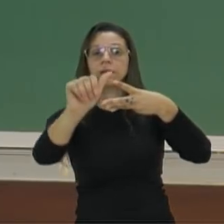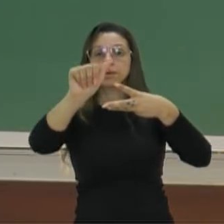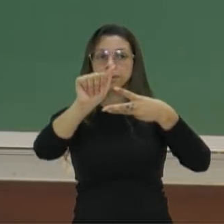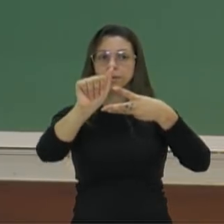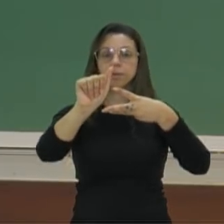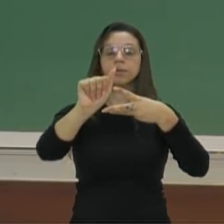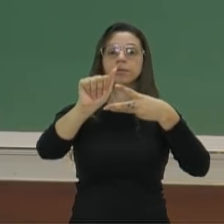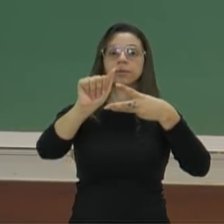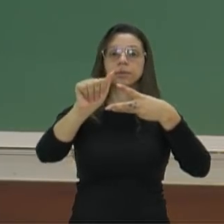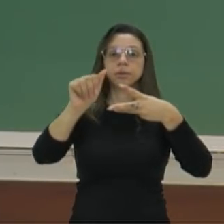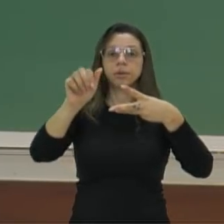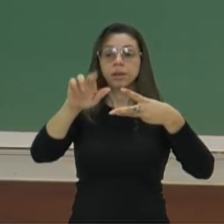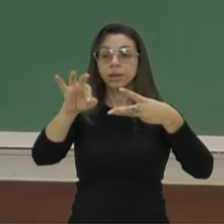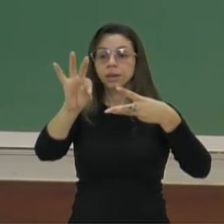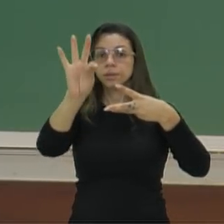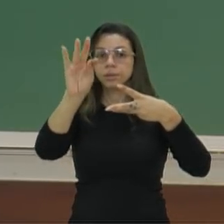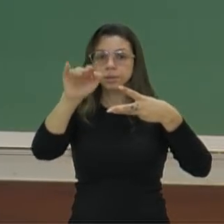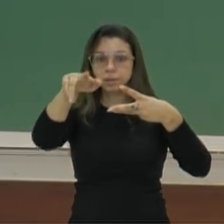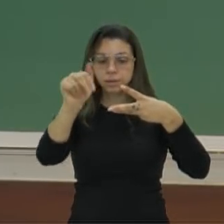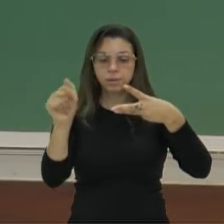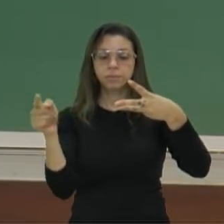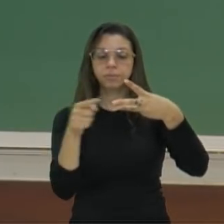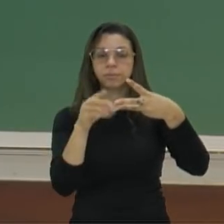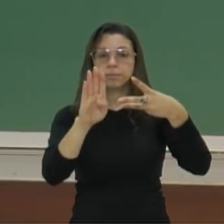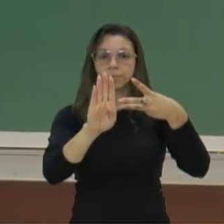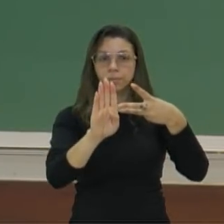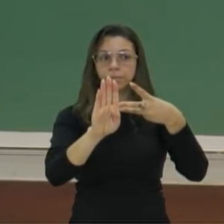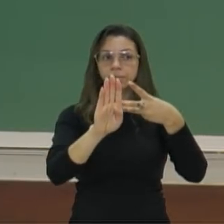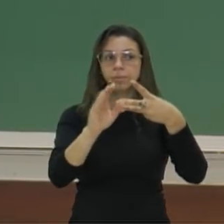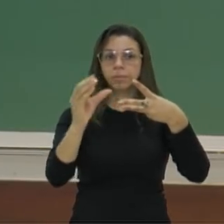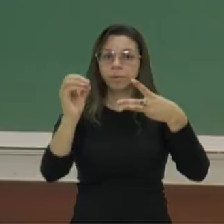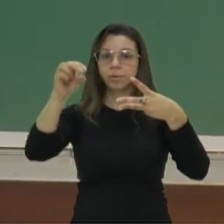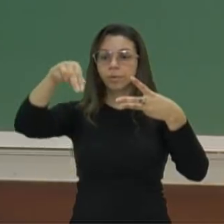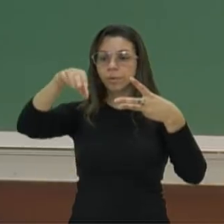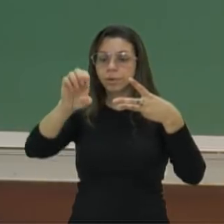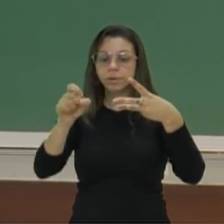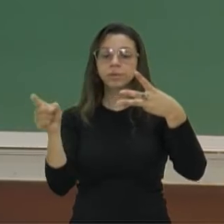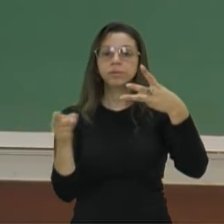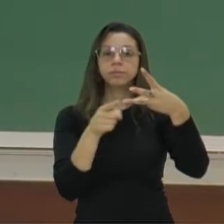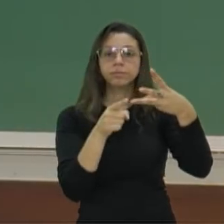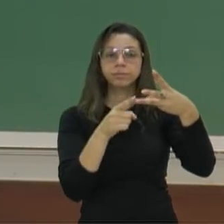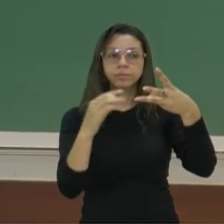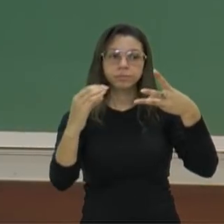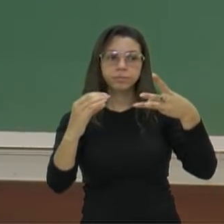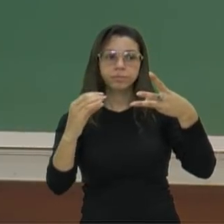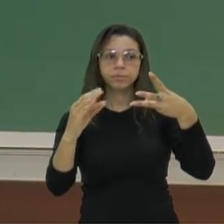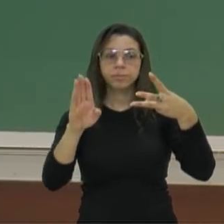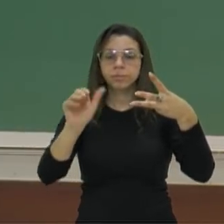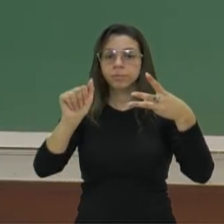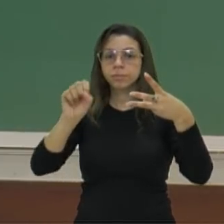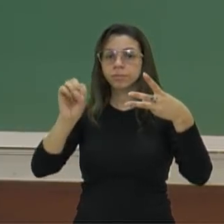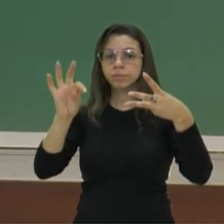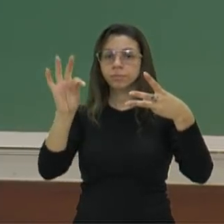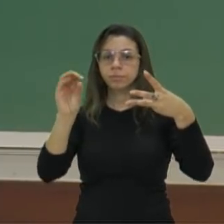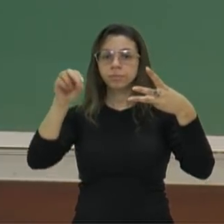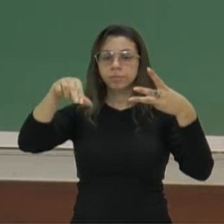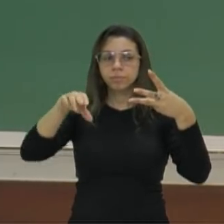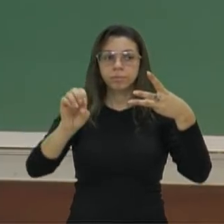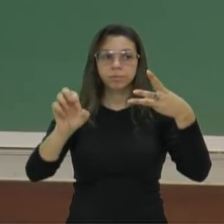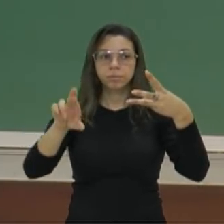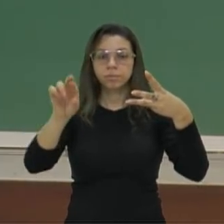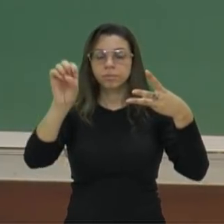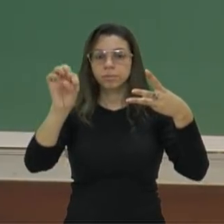se trata de retina. Letra B, quando nós estamos falando dos cones. E a letra C, quando nós estamos falando dos